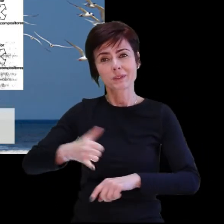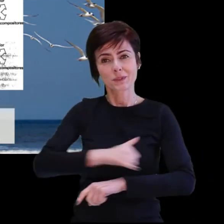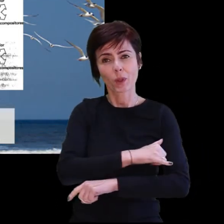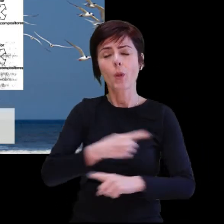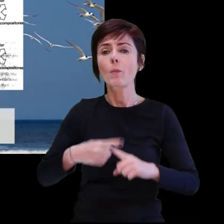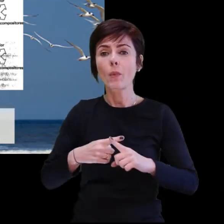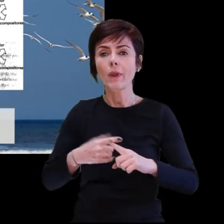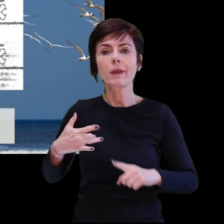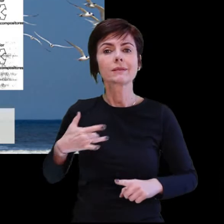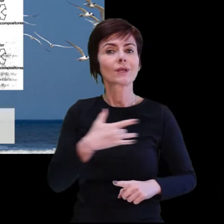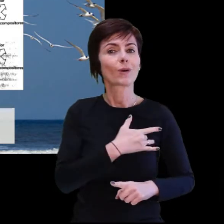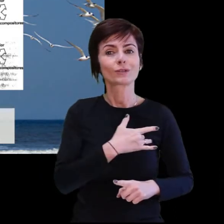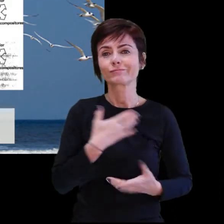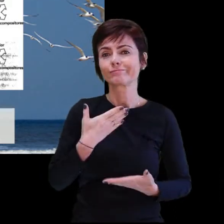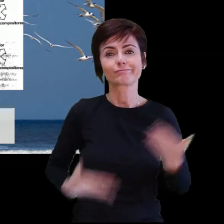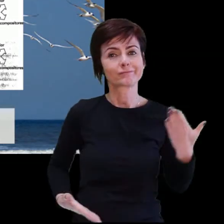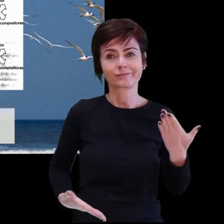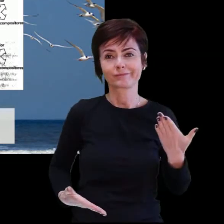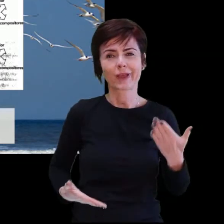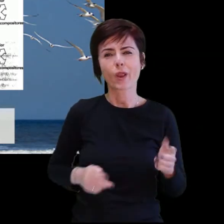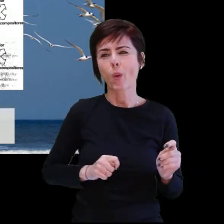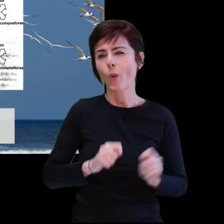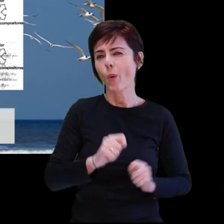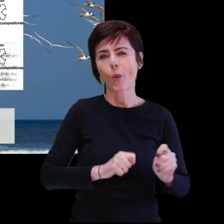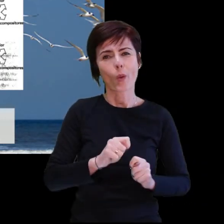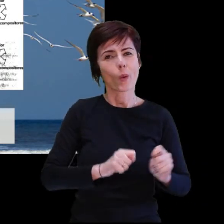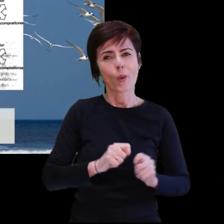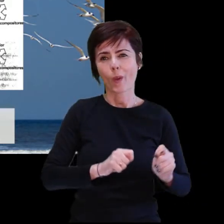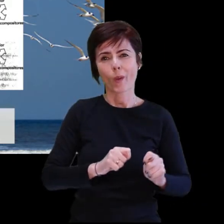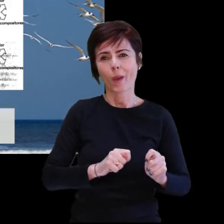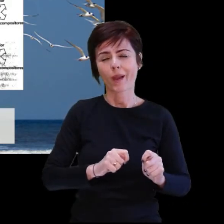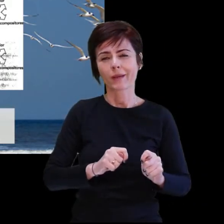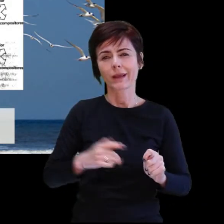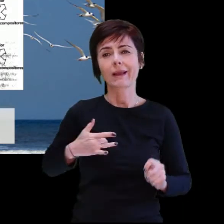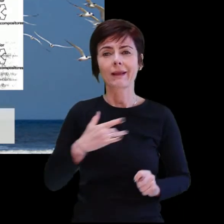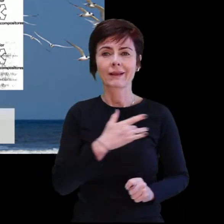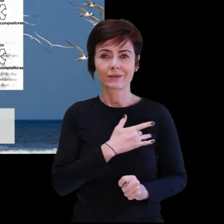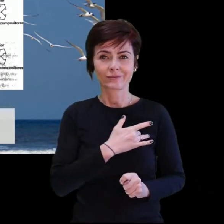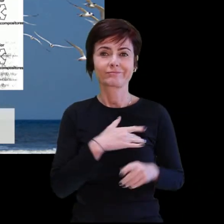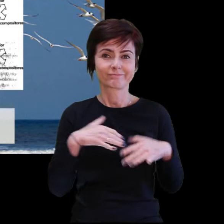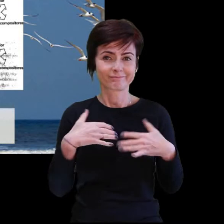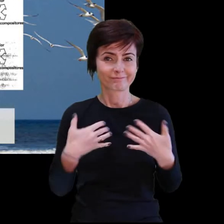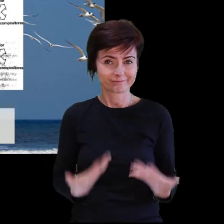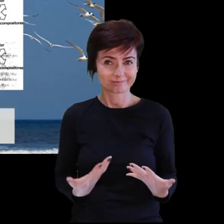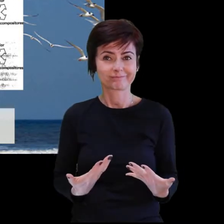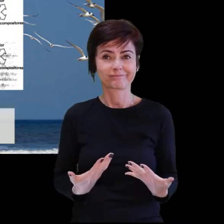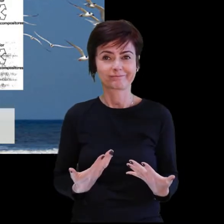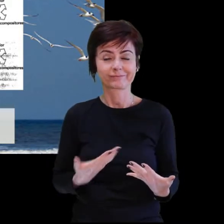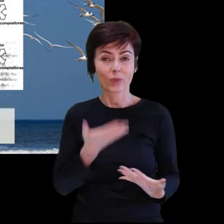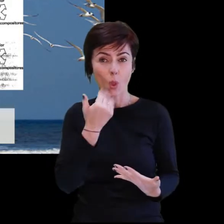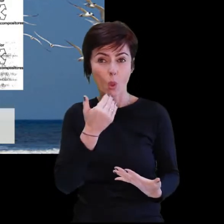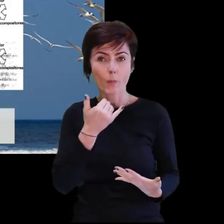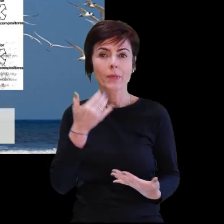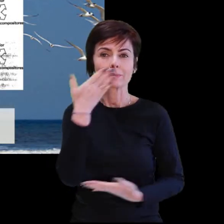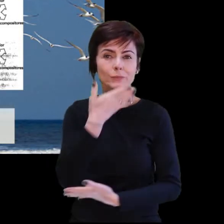porque a gente realmente não tem mais uma alimentação completamente saudável. A gente não segue exatamente esse desenho da cadeia trófica, né?